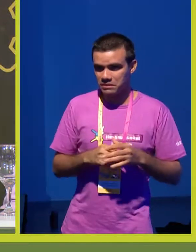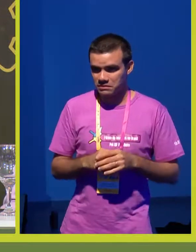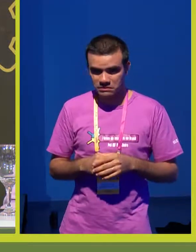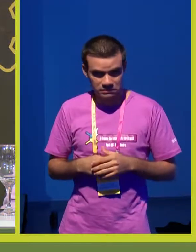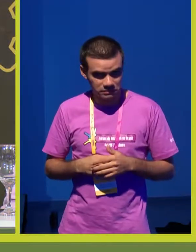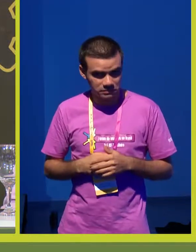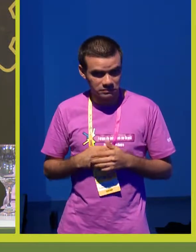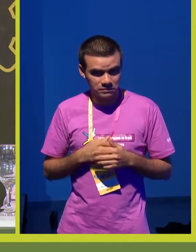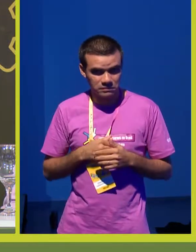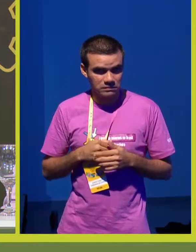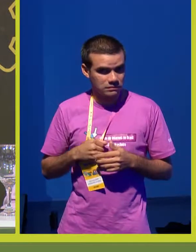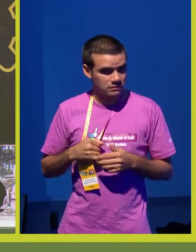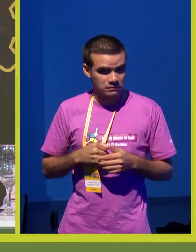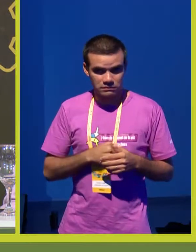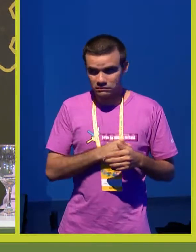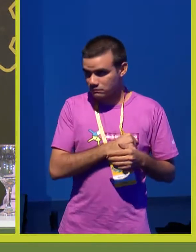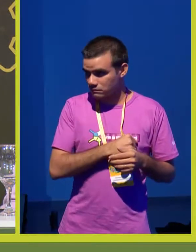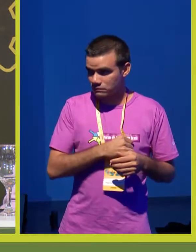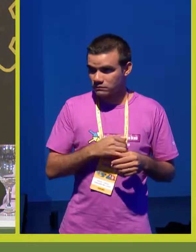se fosse absolvido,